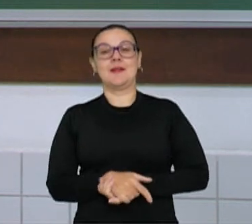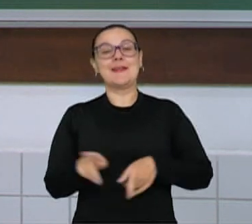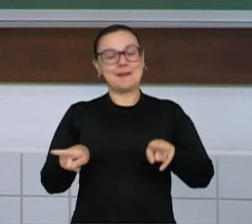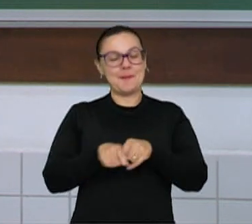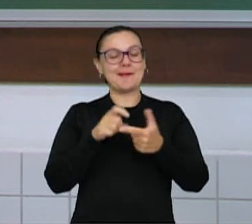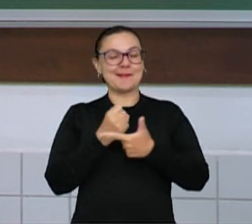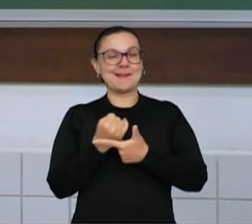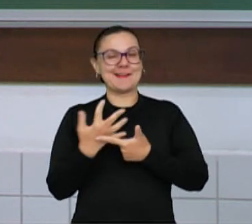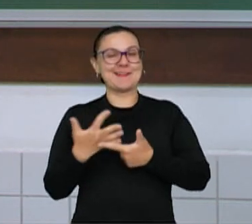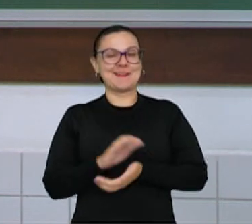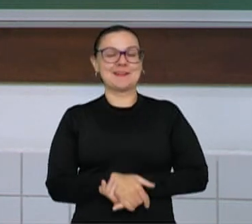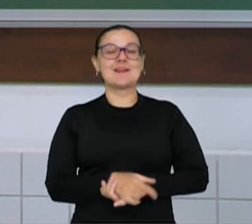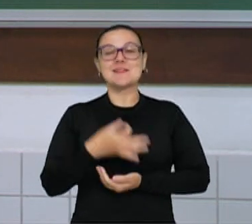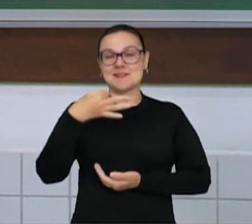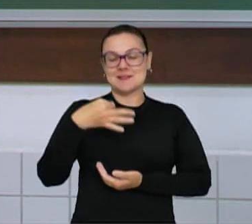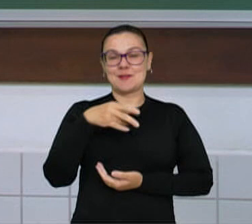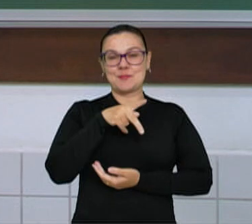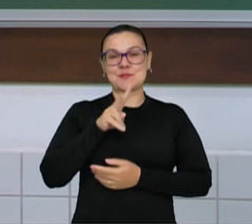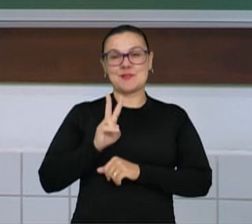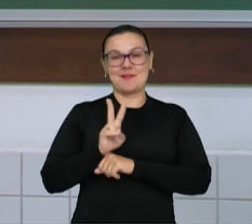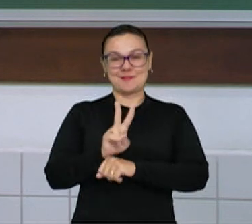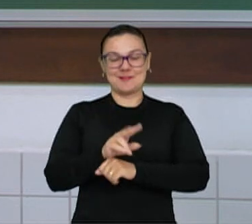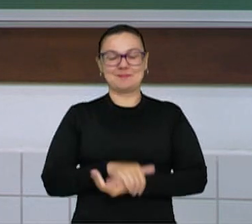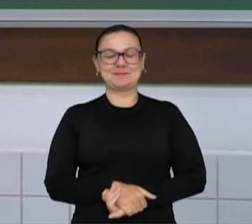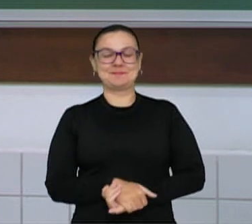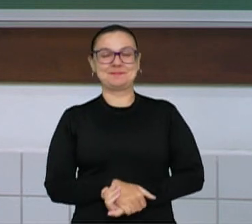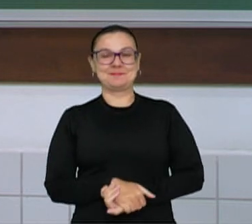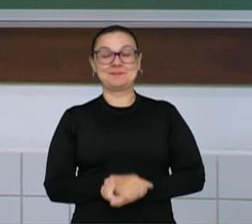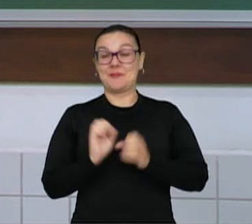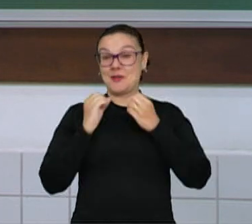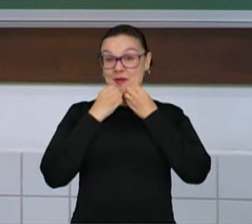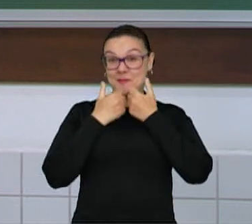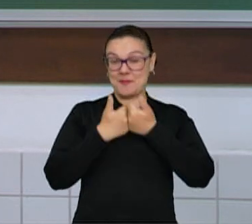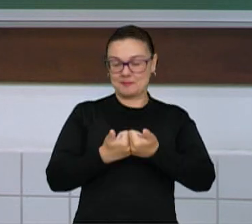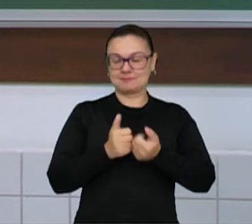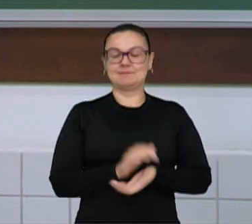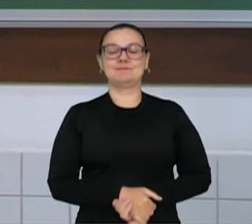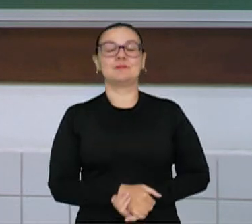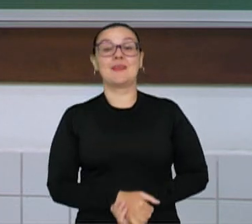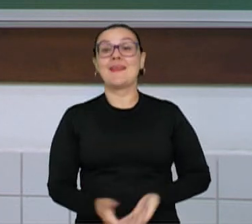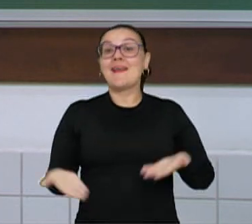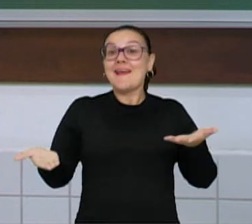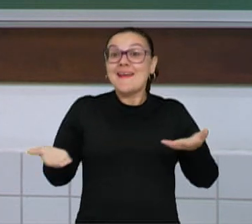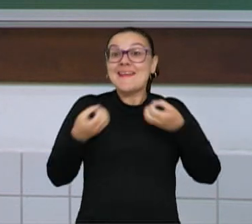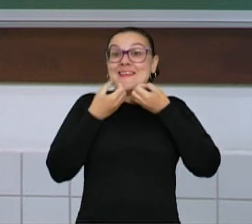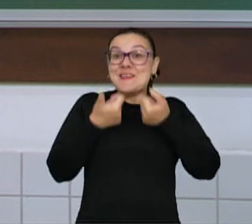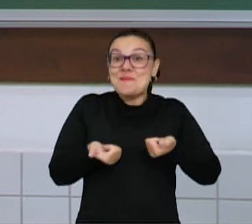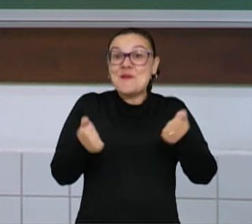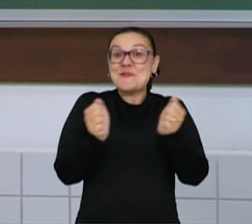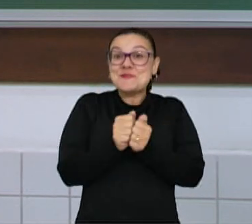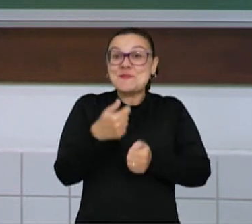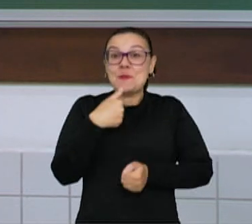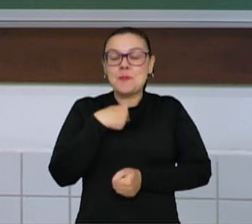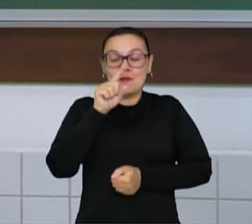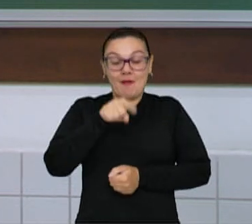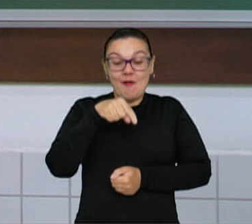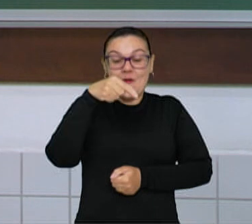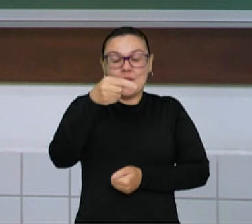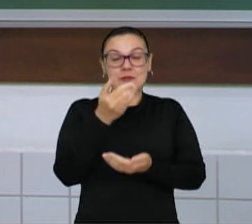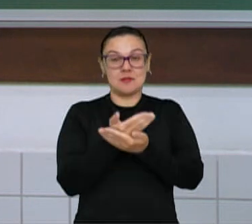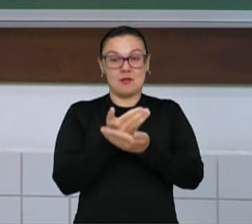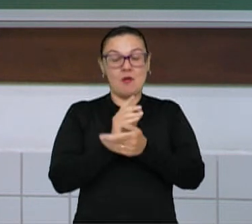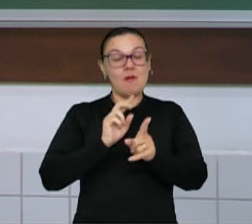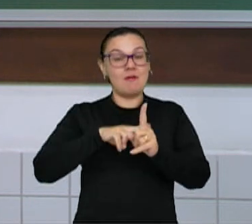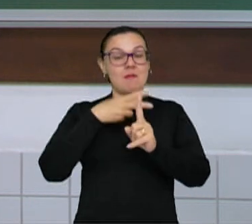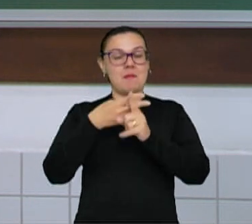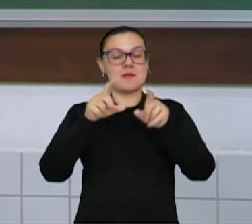uma notinha. Com certeza o professor vai dar para você, tá bom? Que bom que você está aqui. Na próxima aula a gente vai trabalhar mais um pouquinho